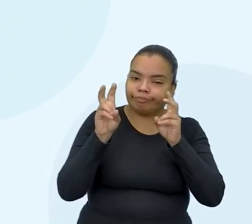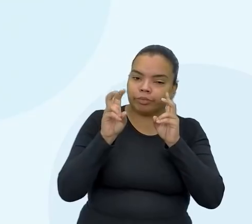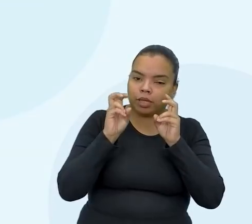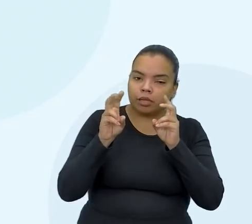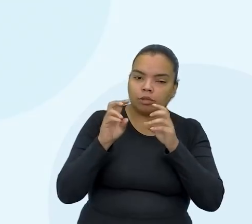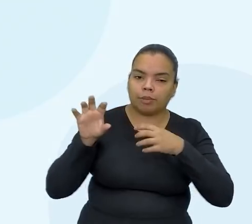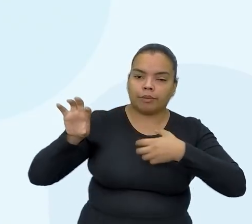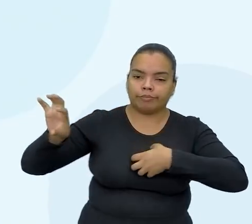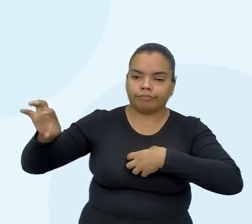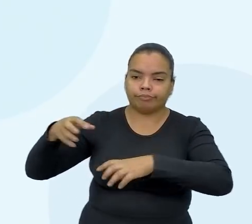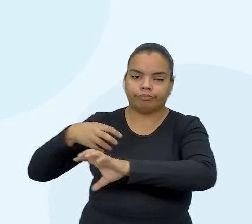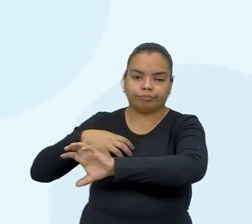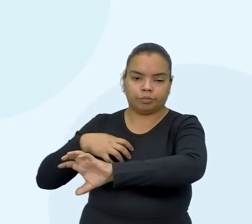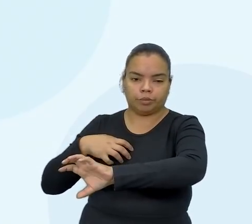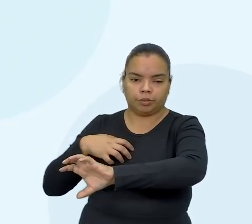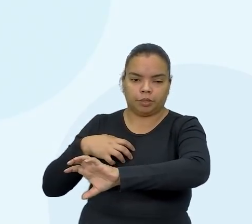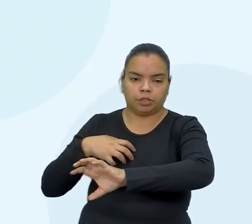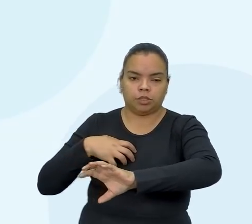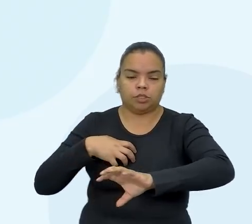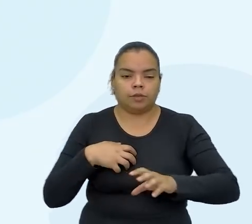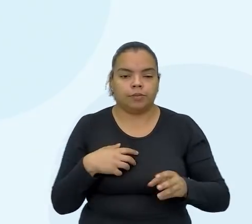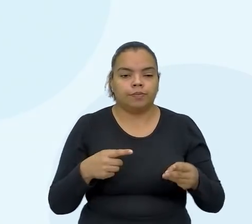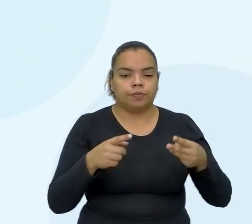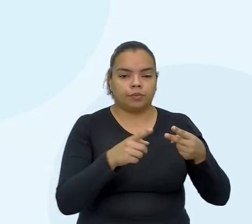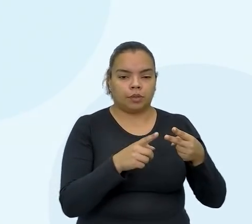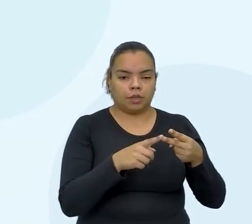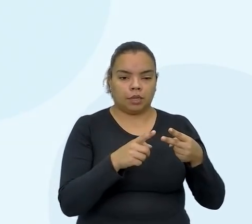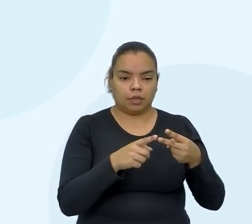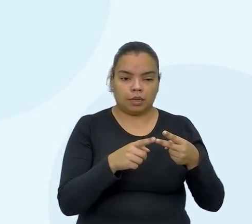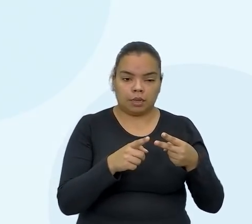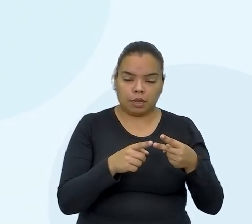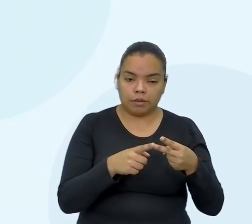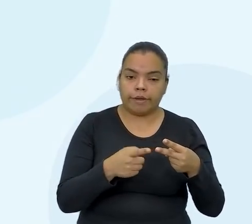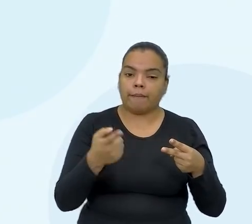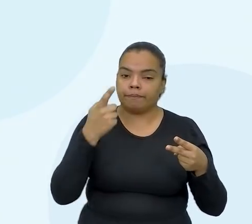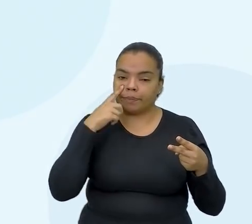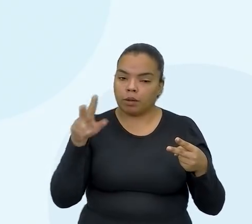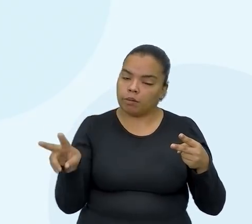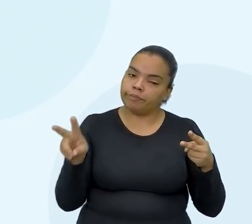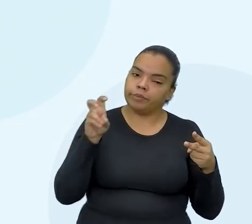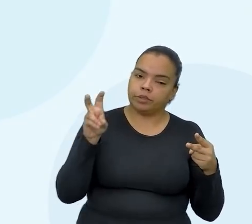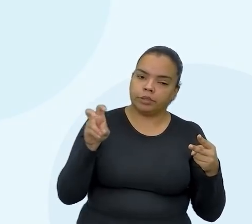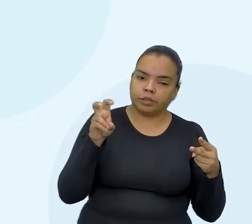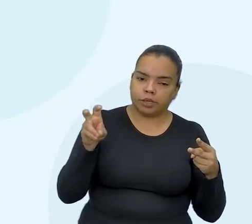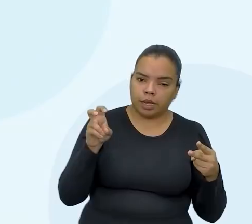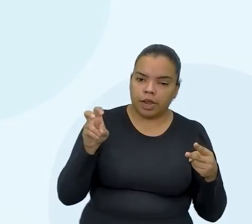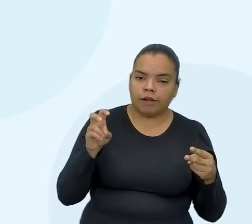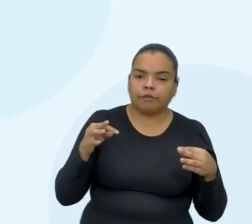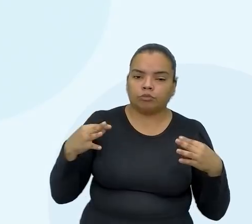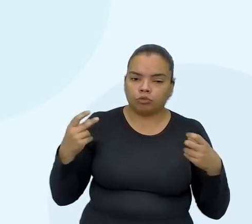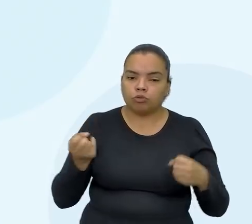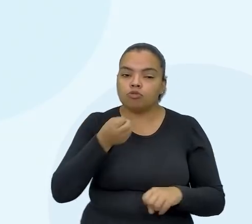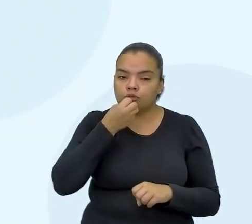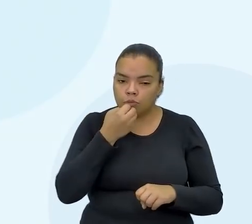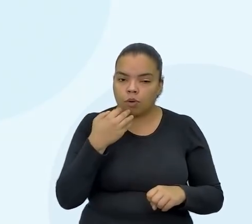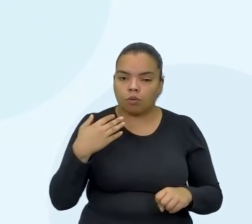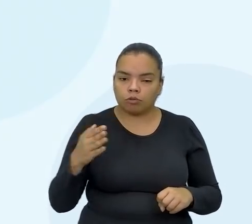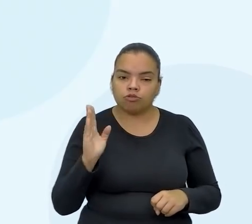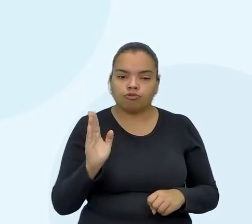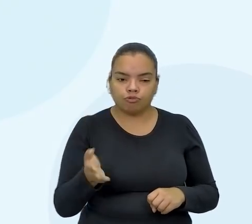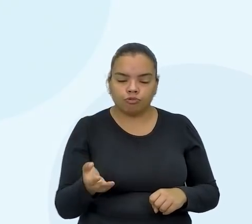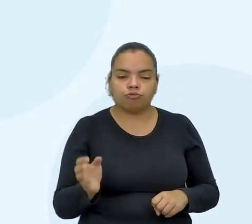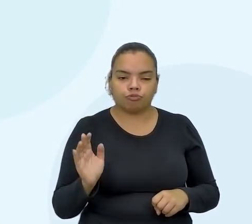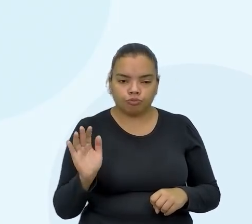você avalie no segundo momento os aspectos positivos que surgiram a partir das discussões propostas por essas